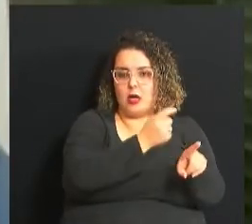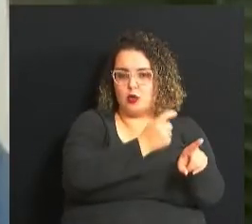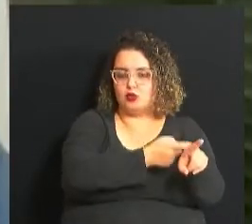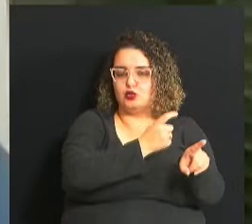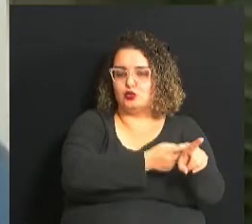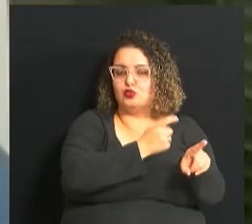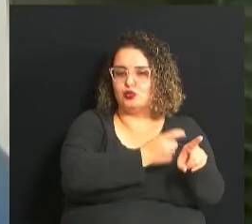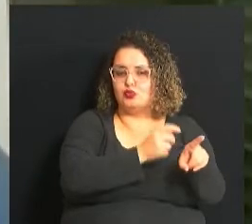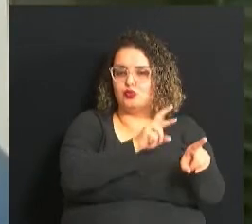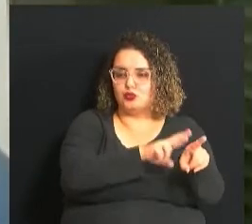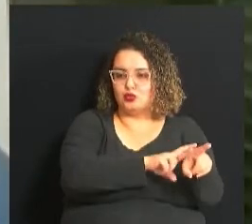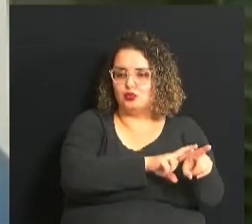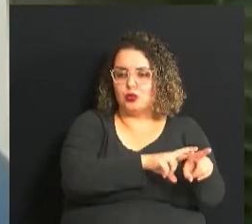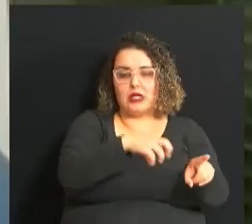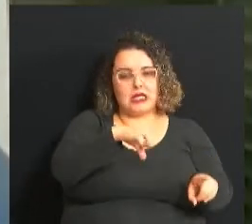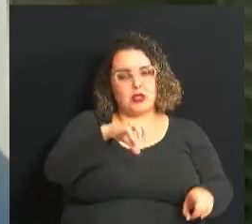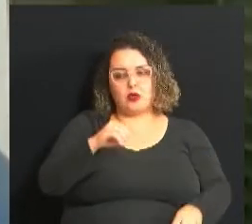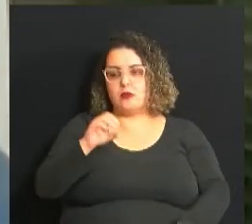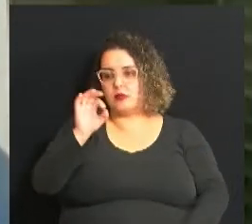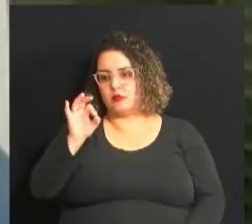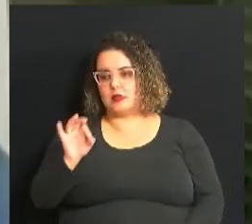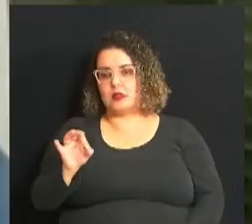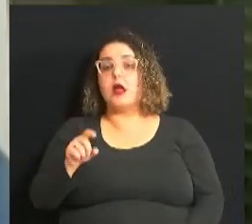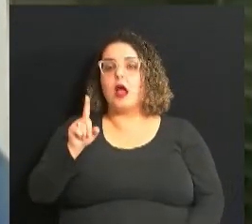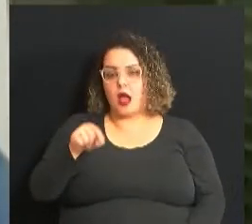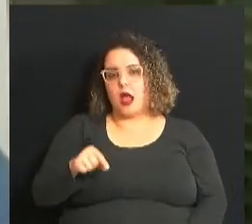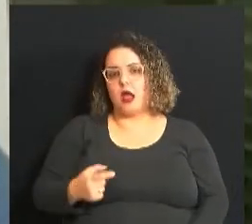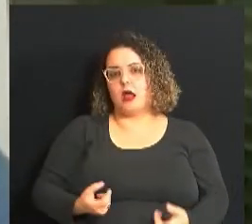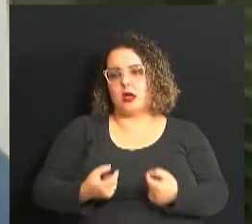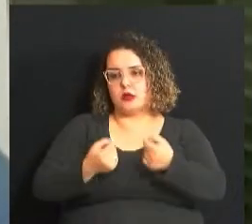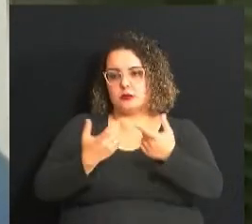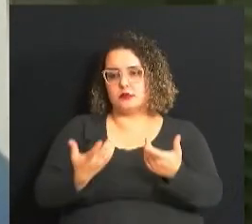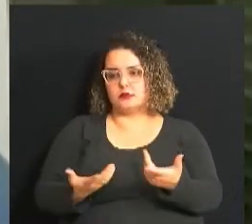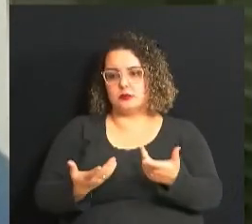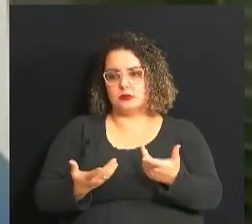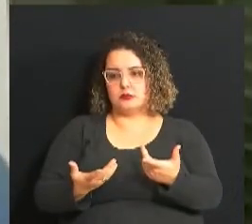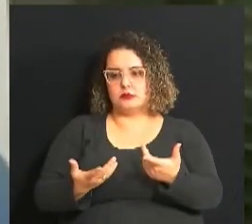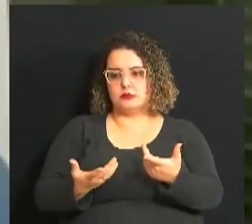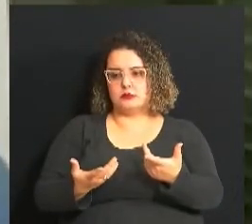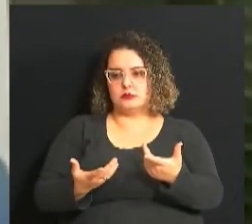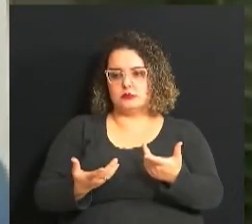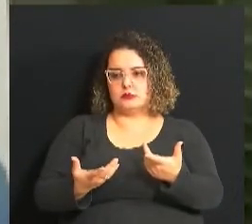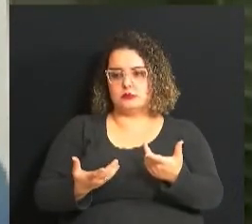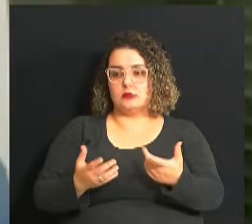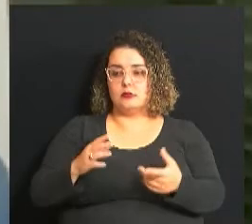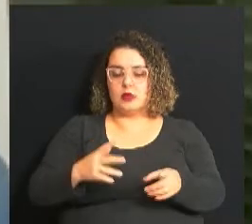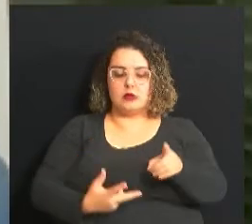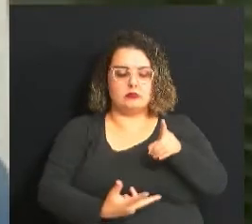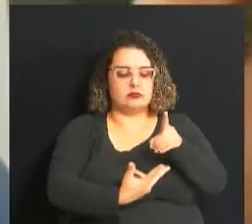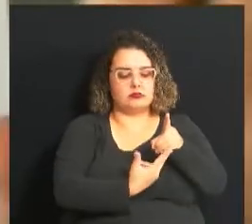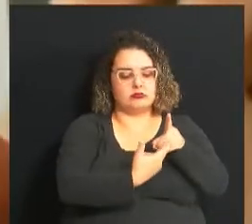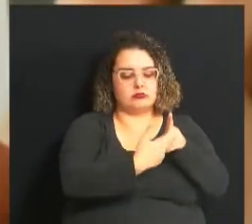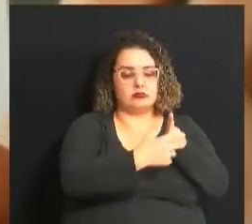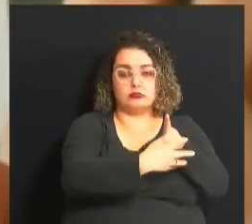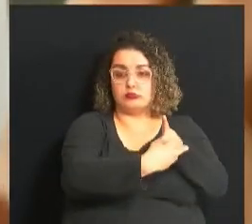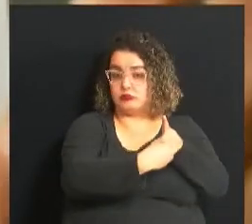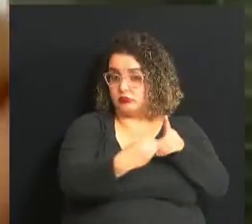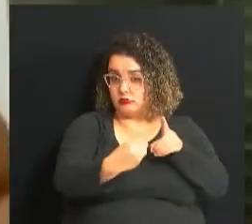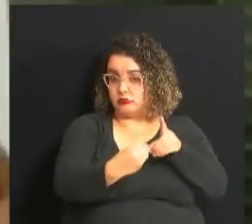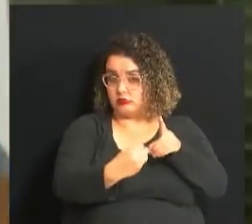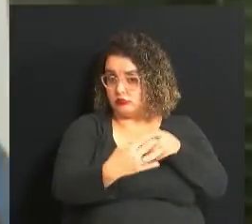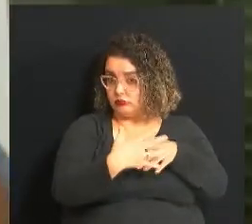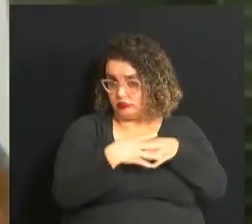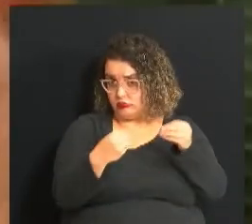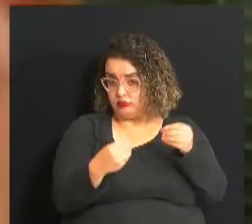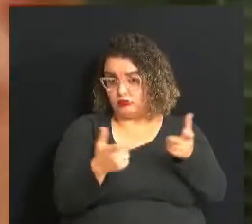testículo, em 90% dos casos é câncer. Mas você opera o câncer, tira aquele testículo, a chance de curar é altíssima.